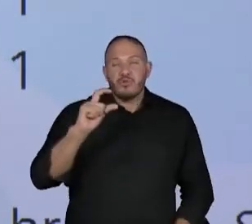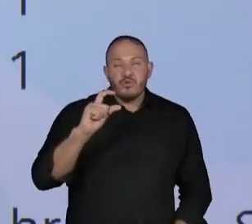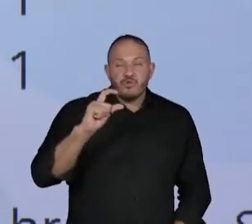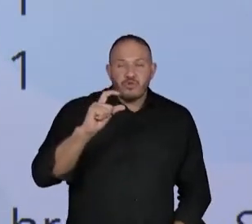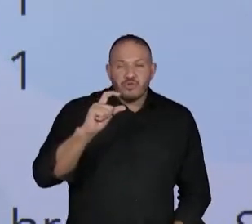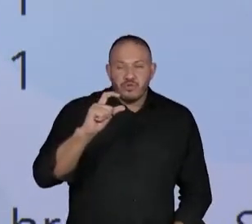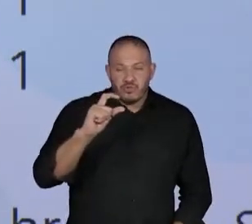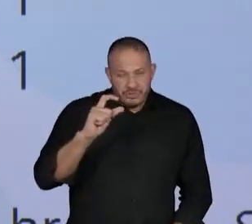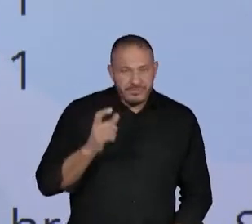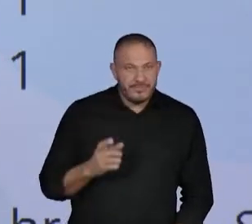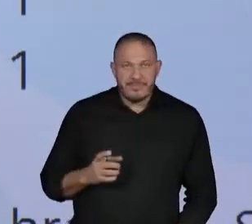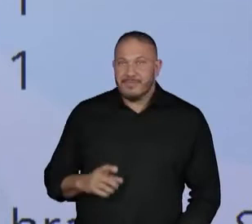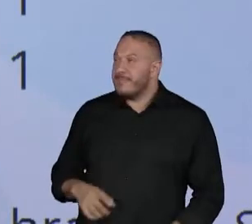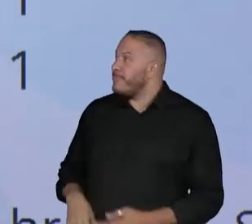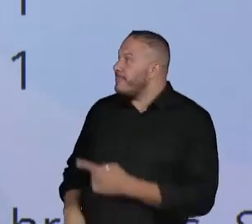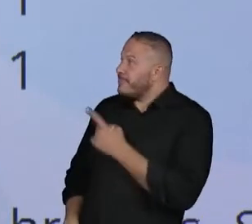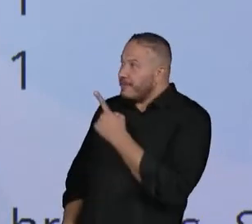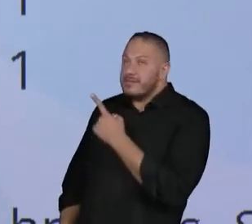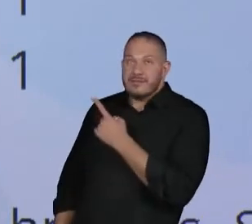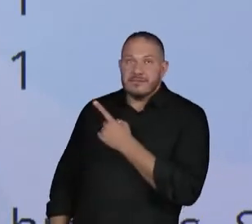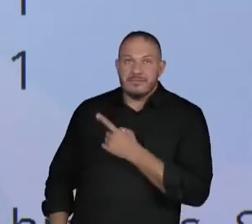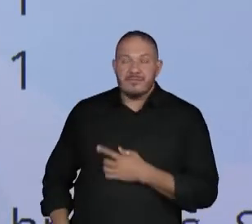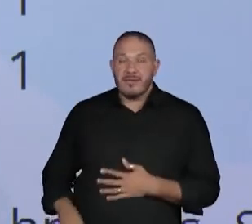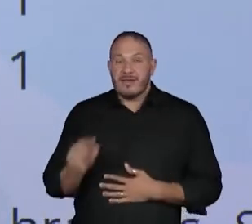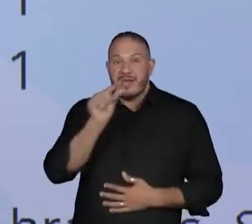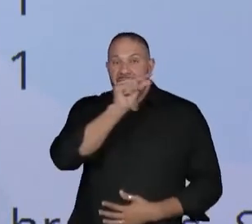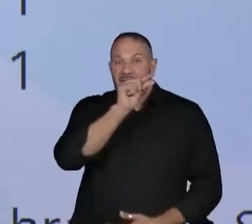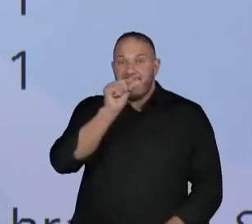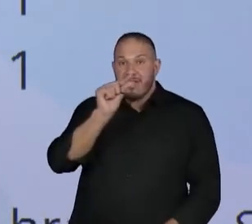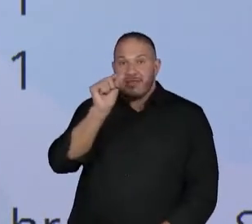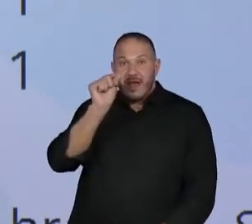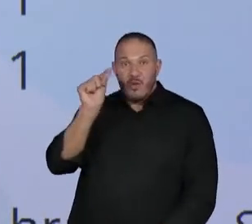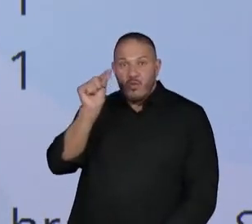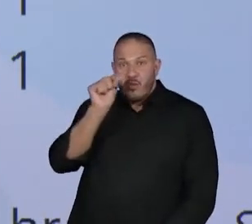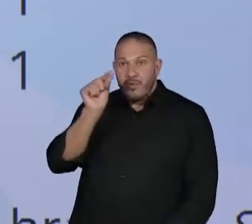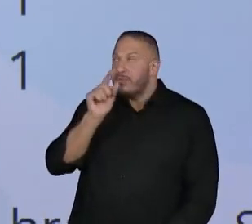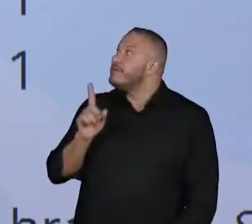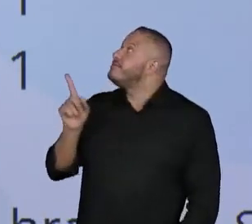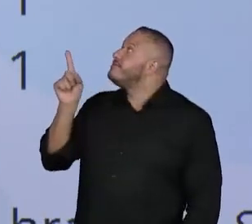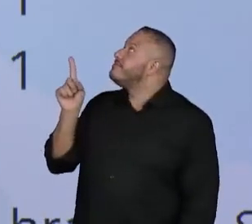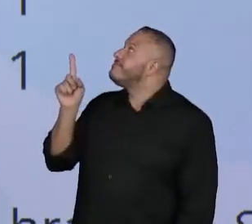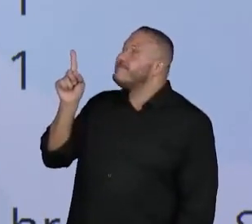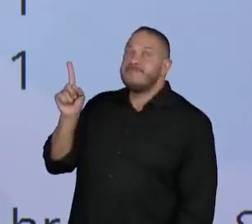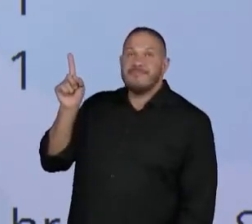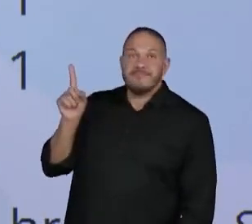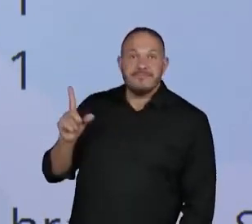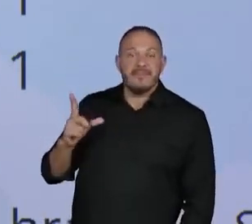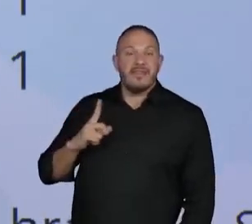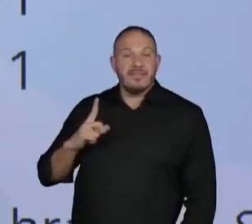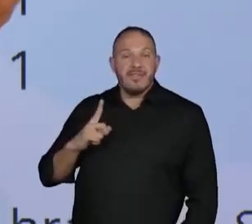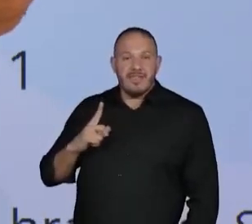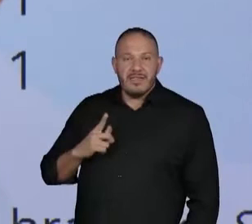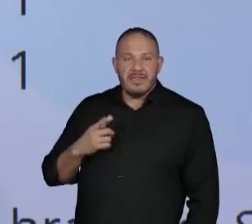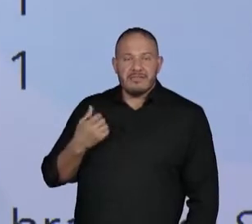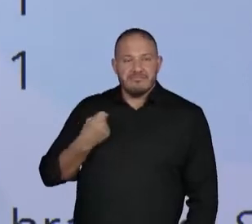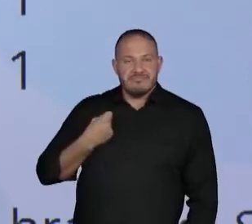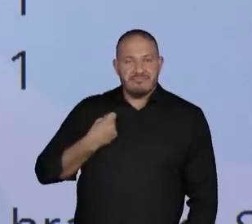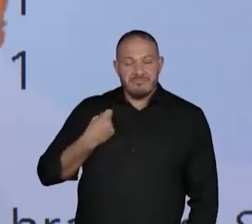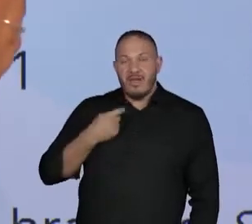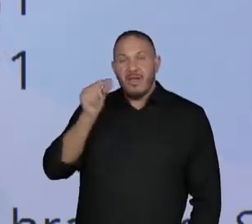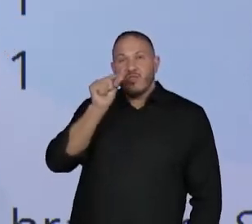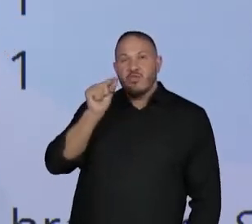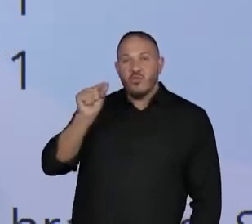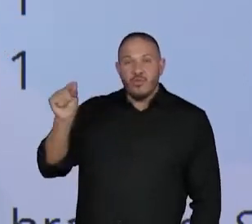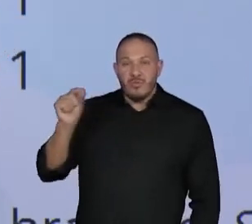minúscula. E aqui, ao lado de cada uma das linhas, a gente tem uma escrita de